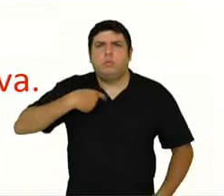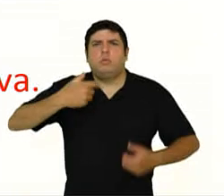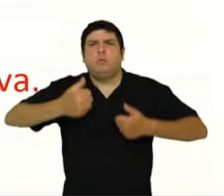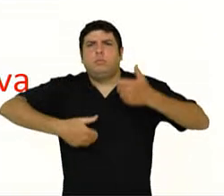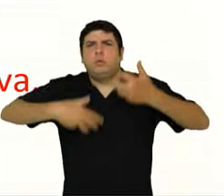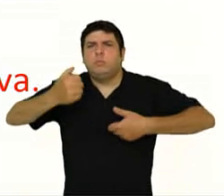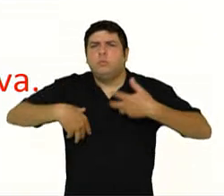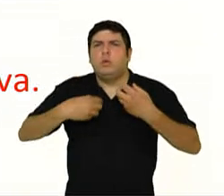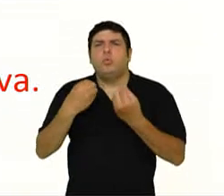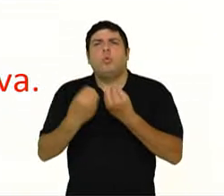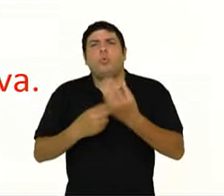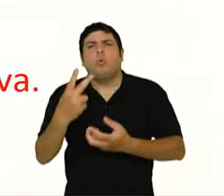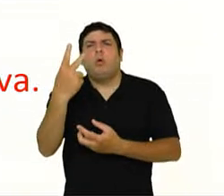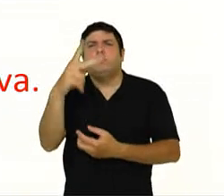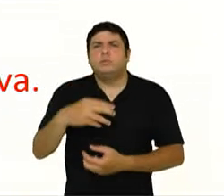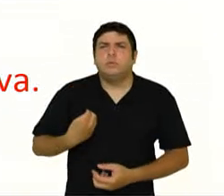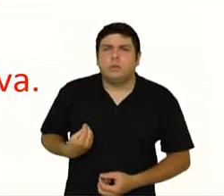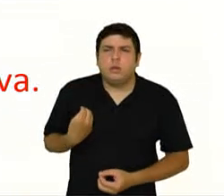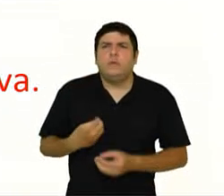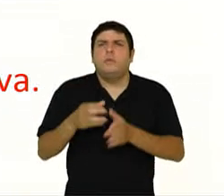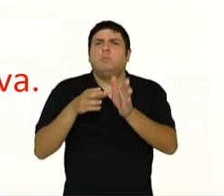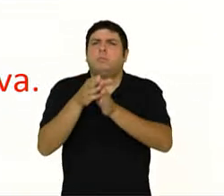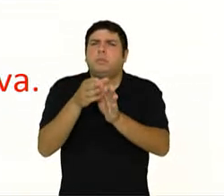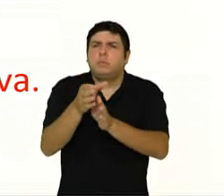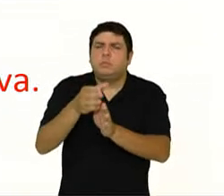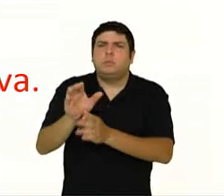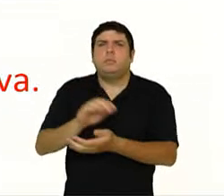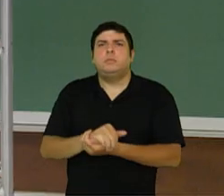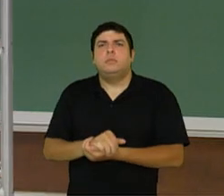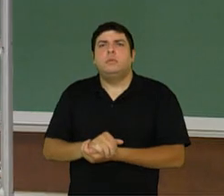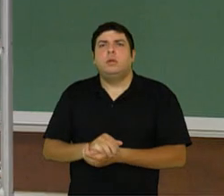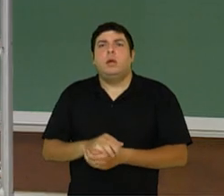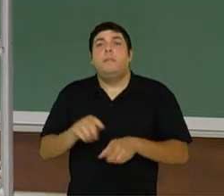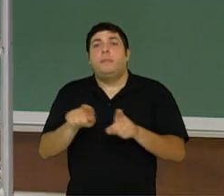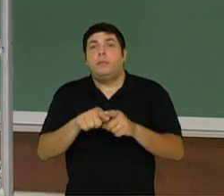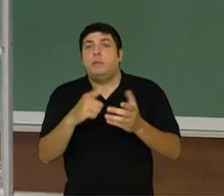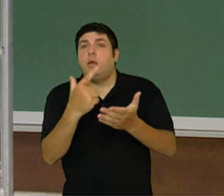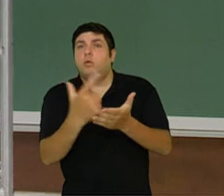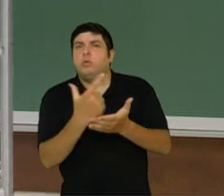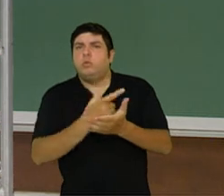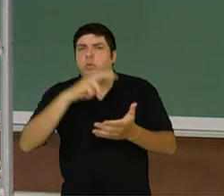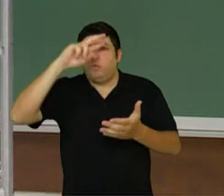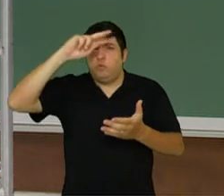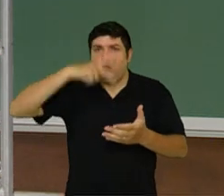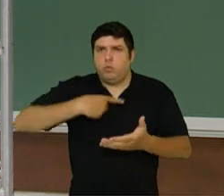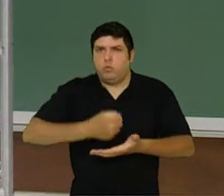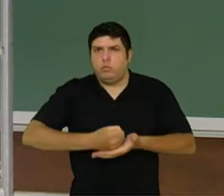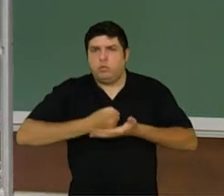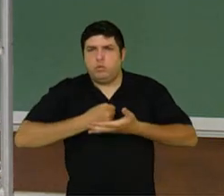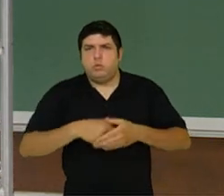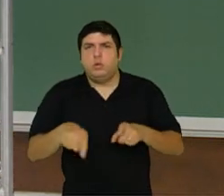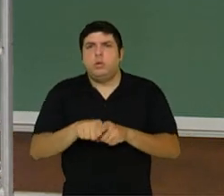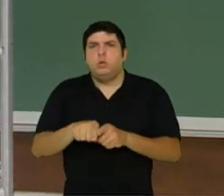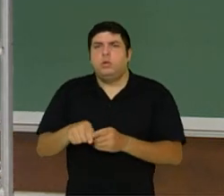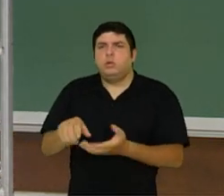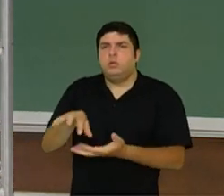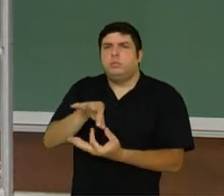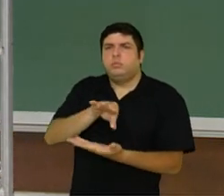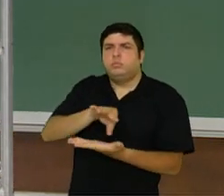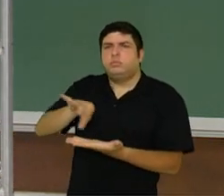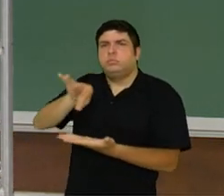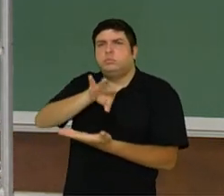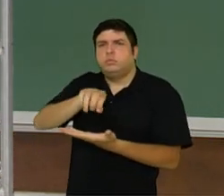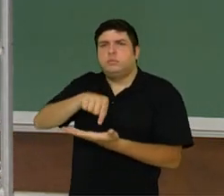você tem que ter a vida, o que você deve fazer e tal. Os livros de autoajuda também e até o horóscopo, função conativa da